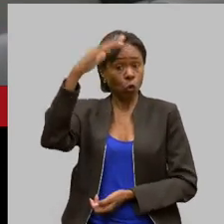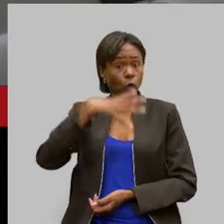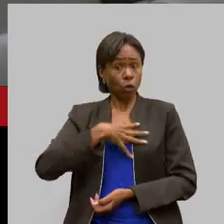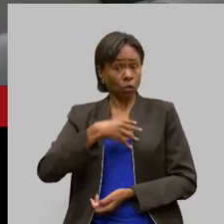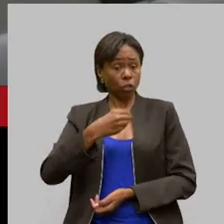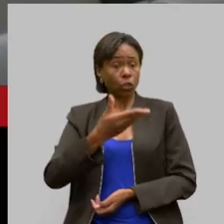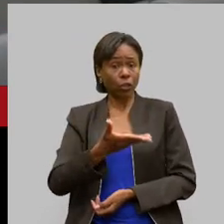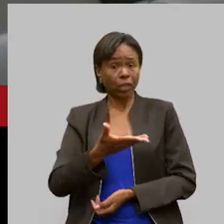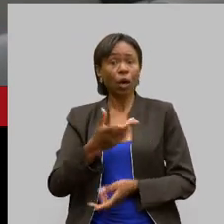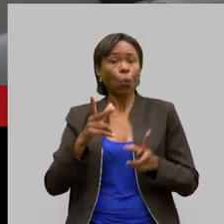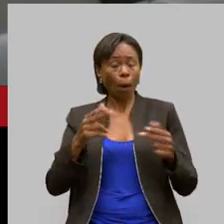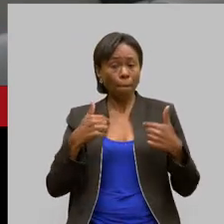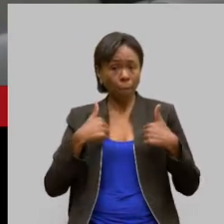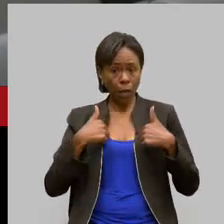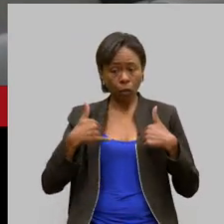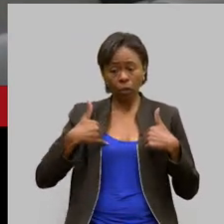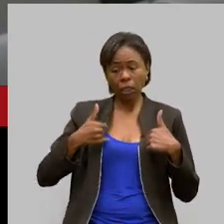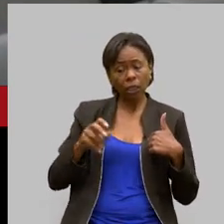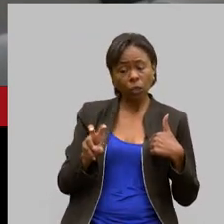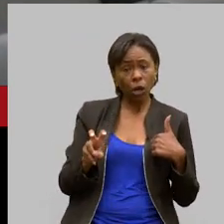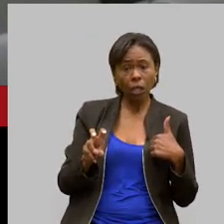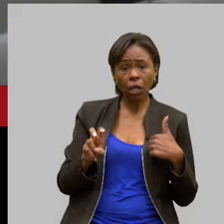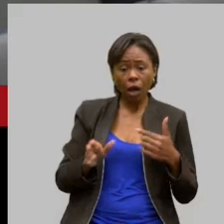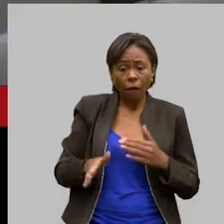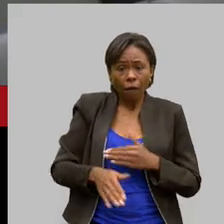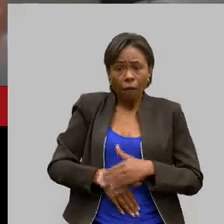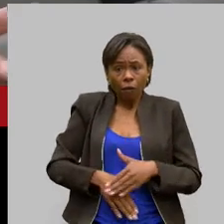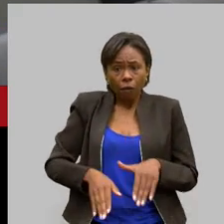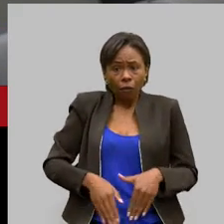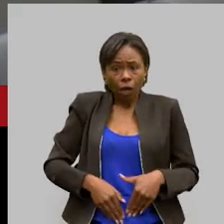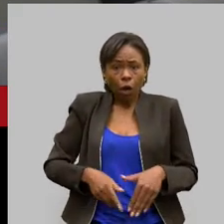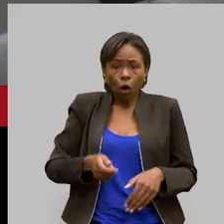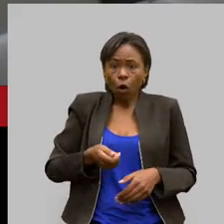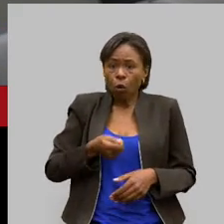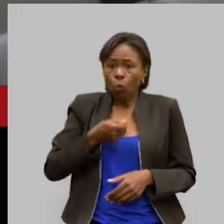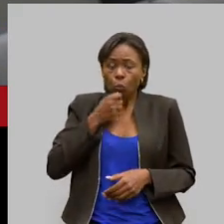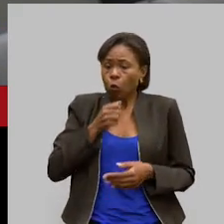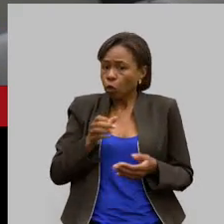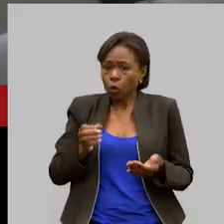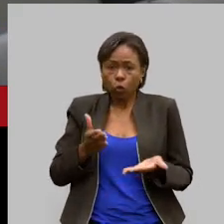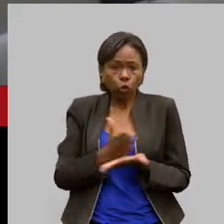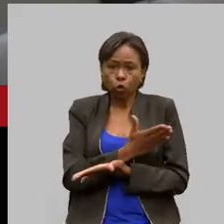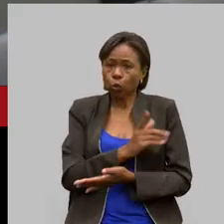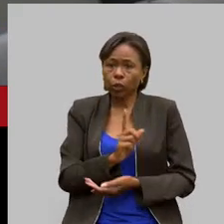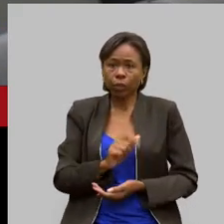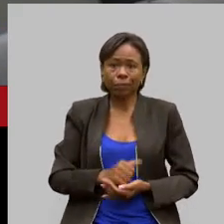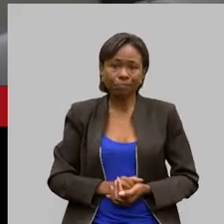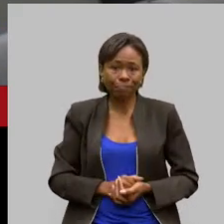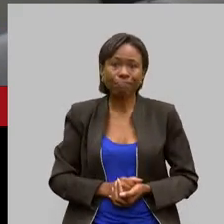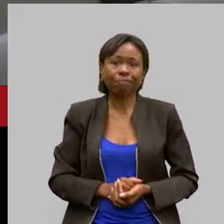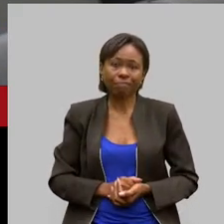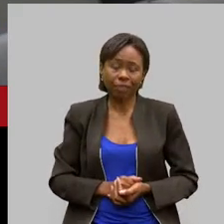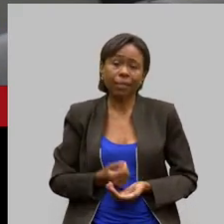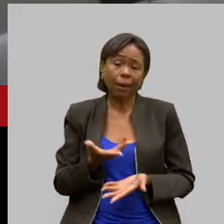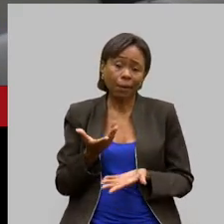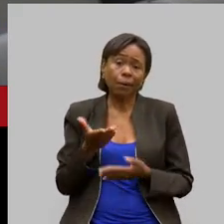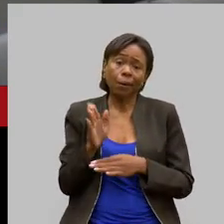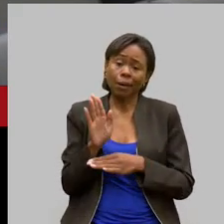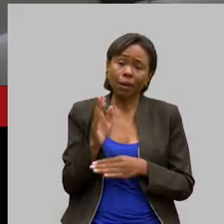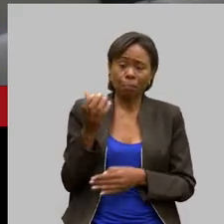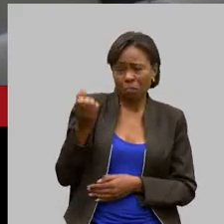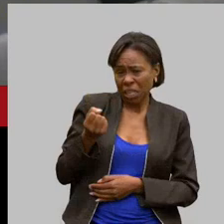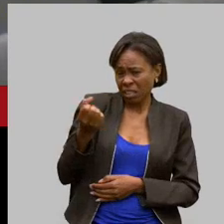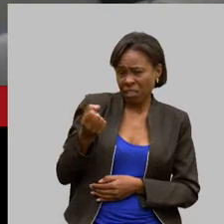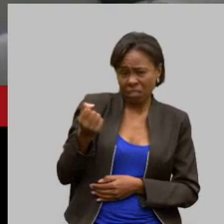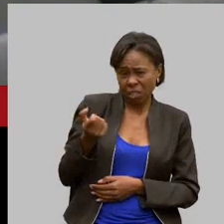ainda não desfraude eh então o benefício deles não dá nem para eles não tem como pagar a terapia fazer tudo